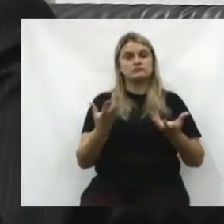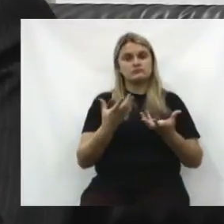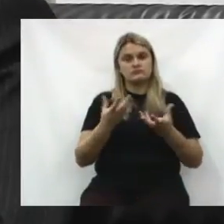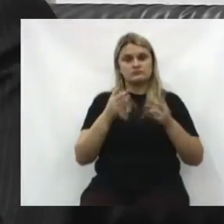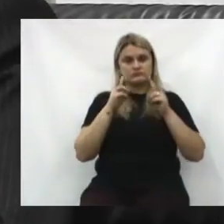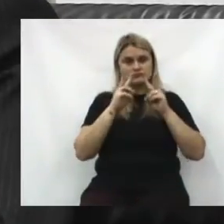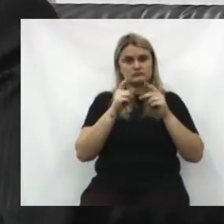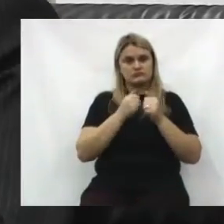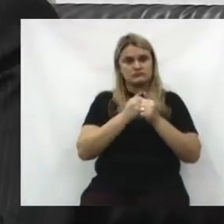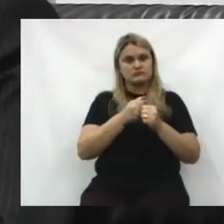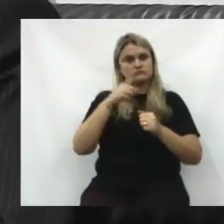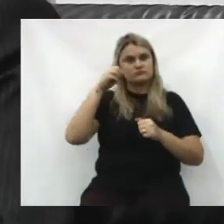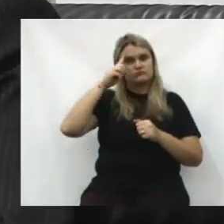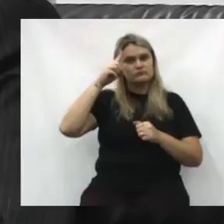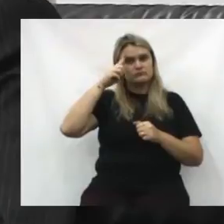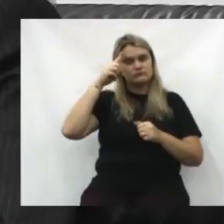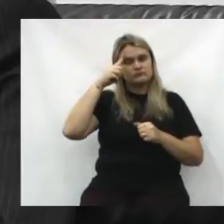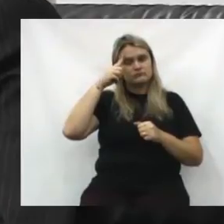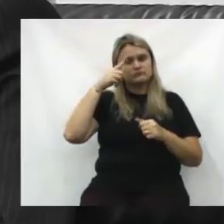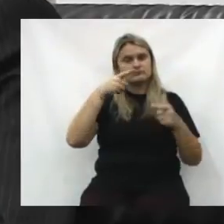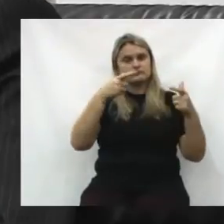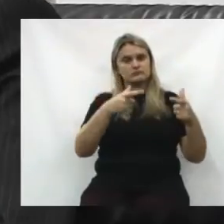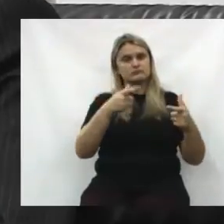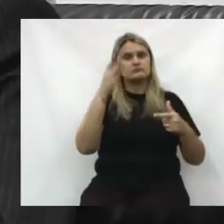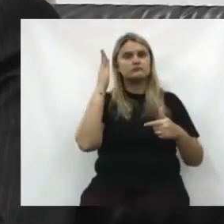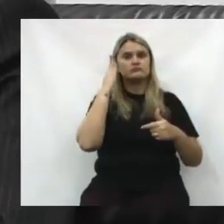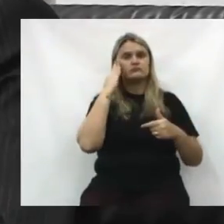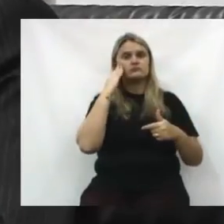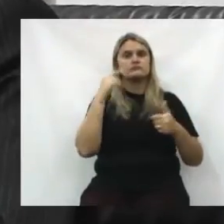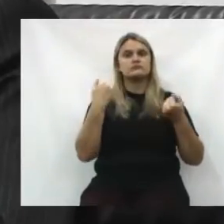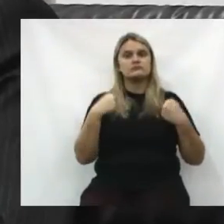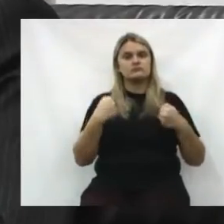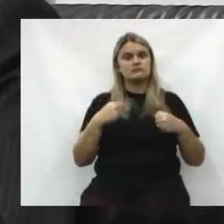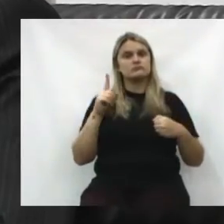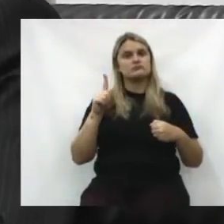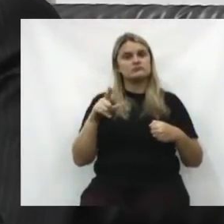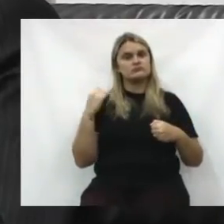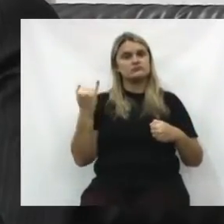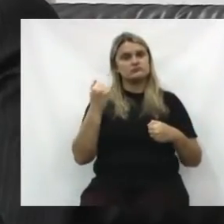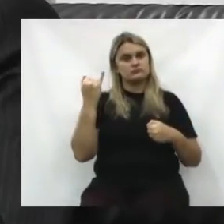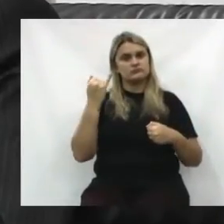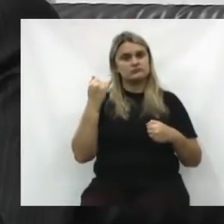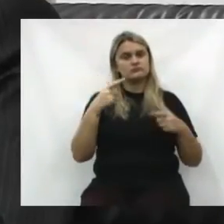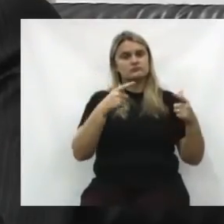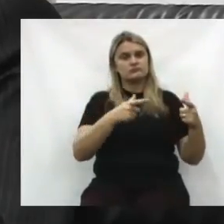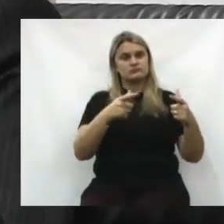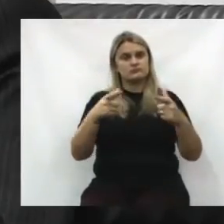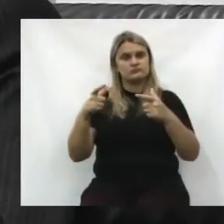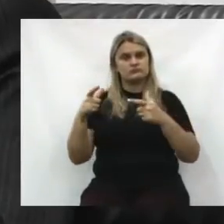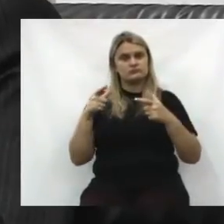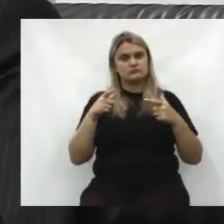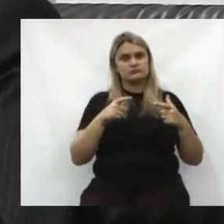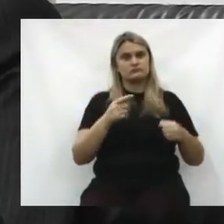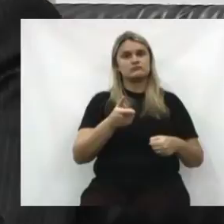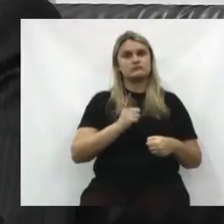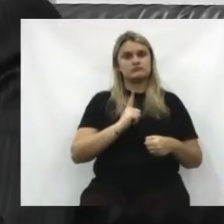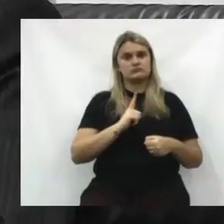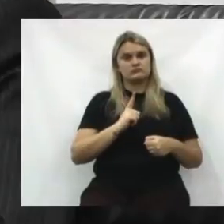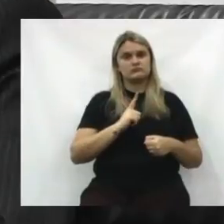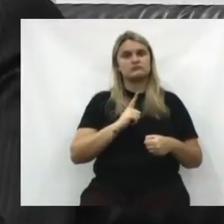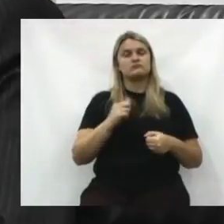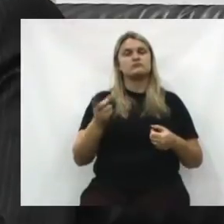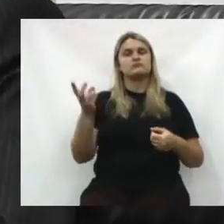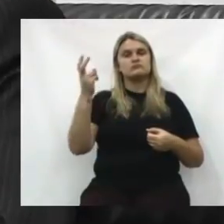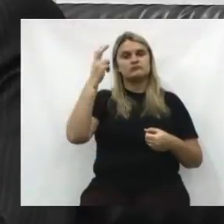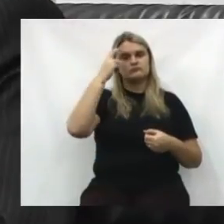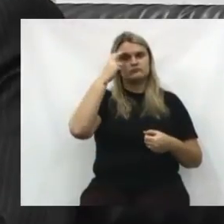e a gente que acompanha dia a dia daquela comunidade sabe da necessidade daquelas áreas, as